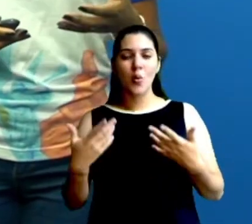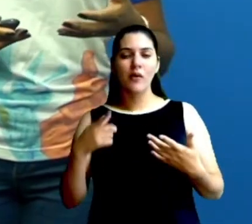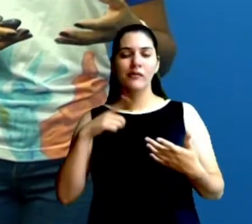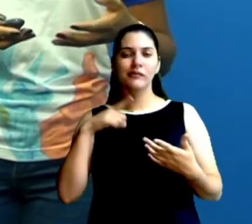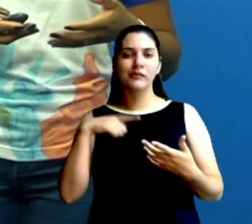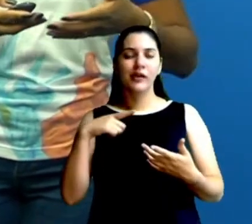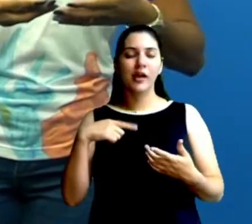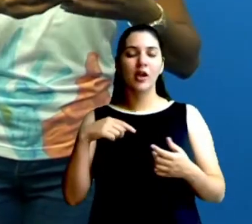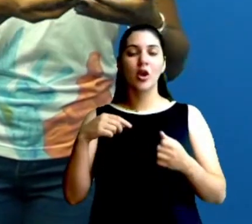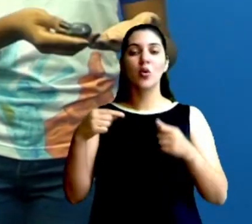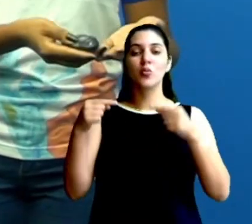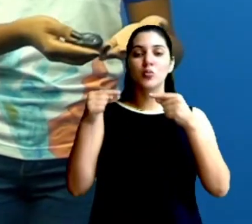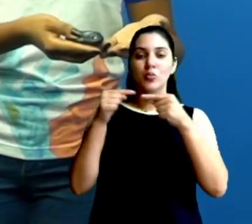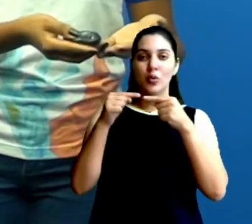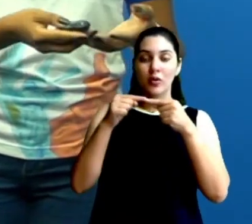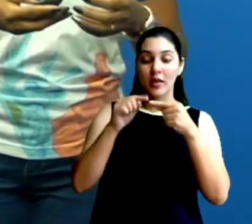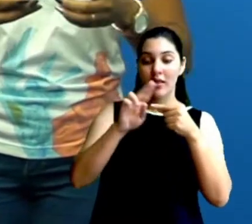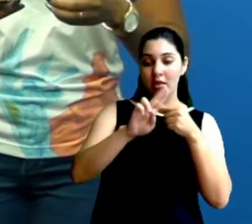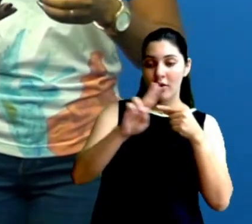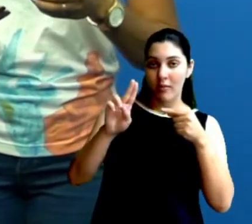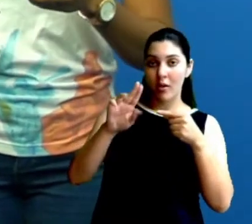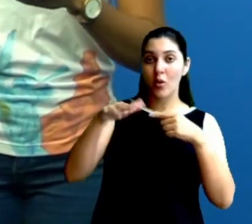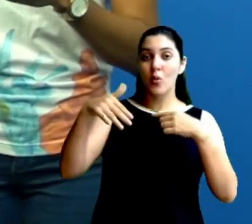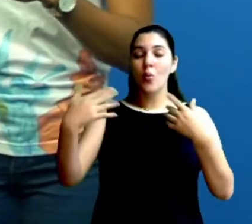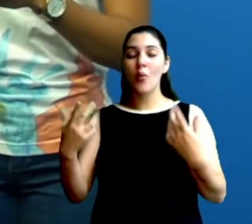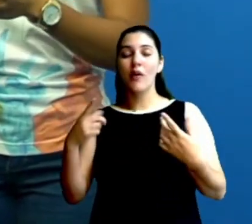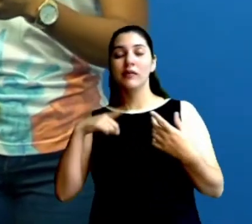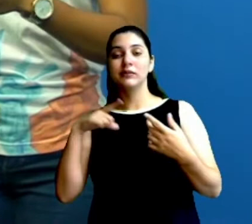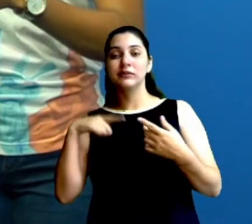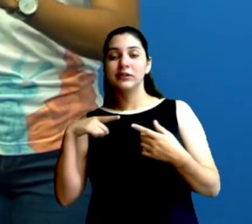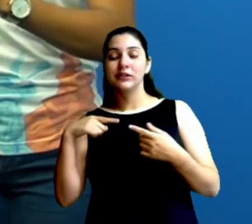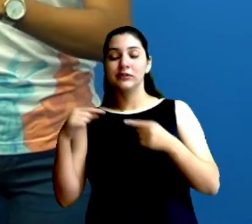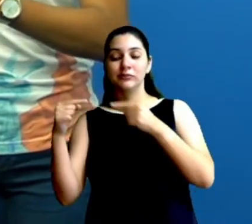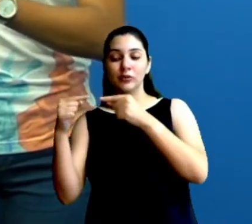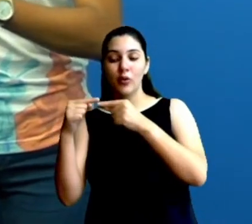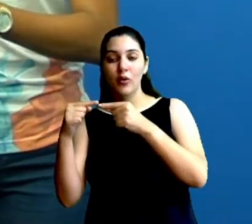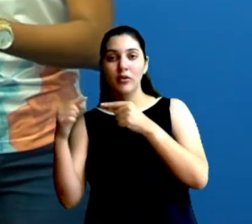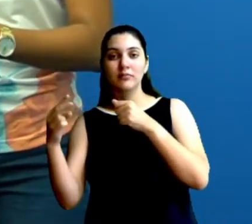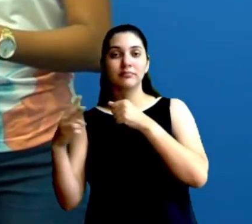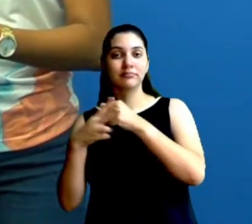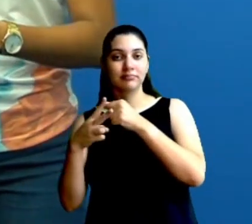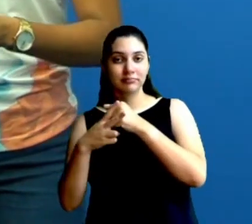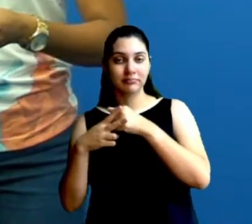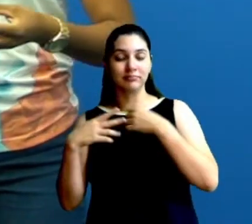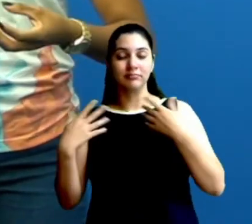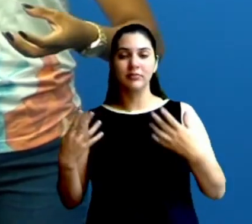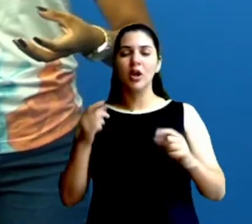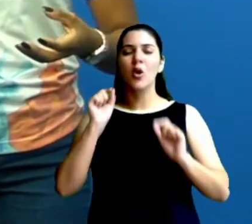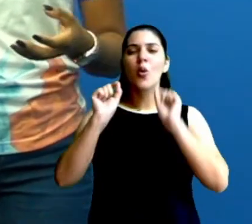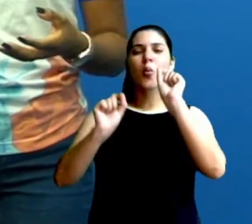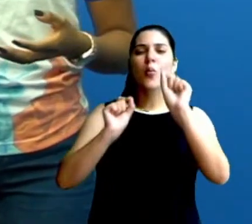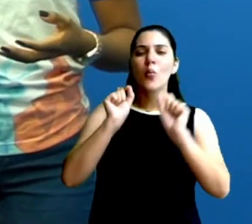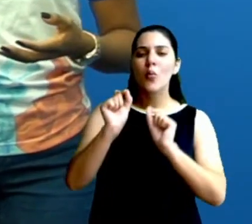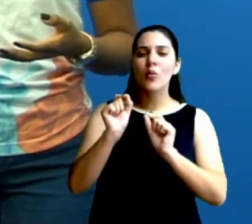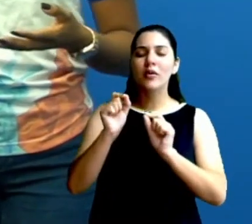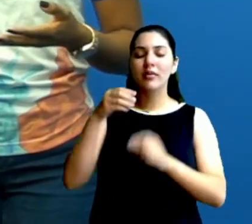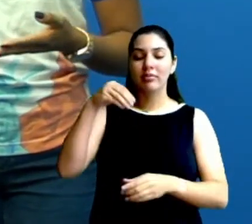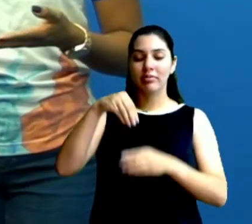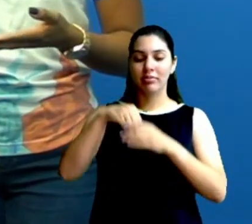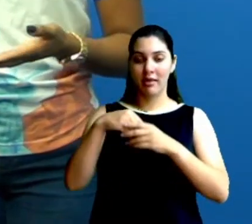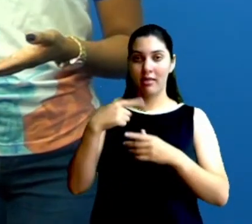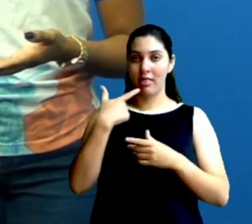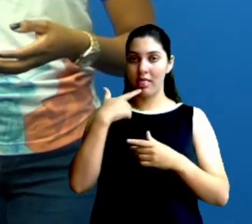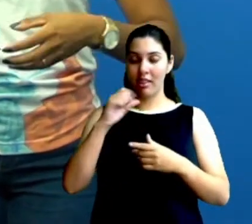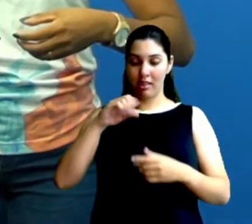existe uma concordância nominal e quando é que existe uma concordância verbal? E o que seria isso dentro da nossa